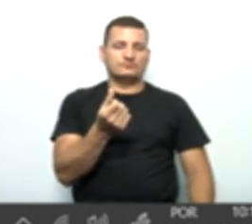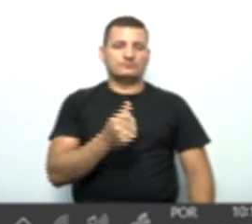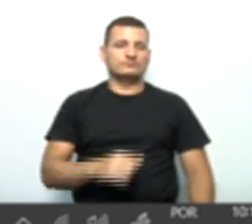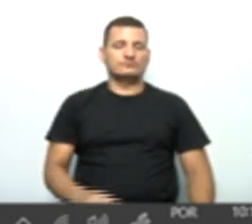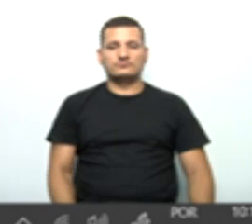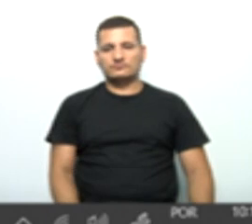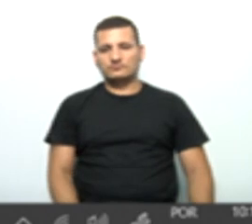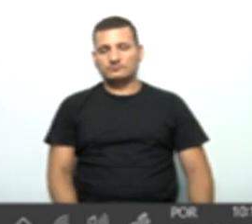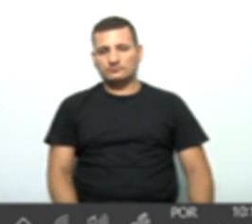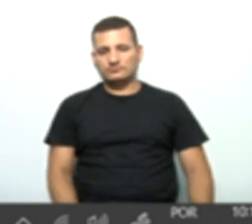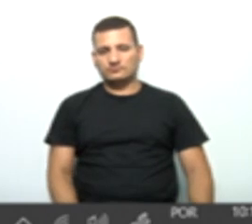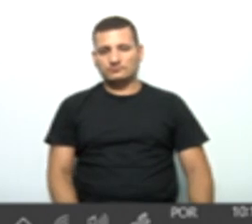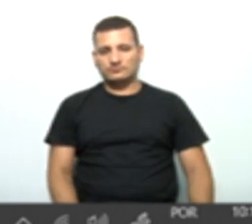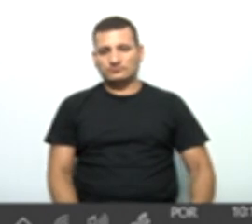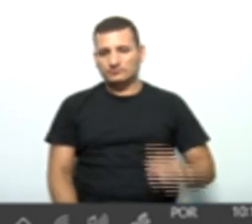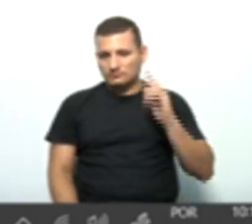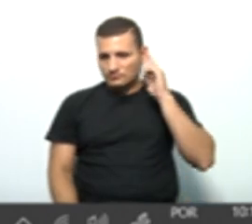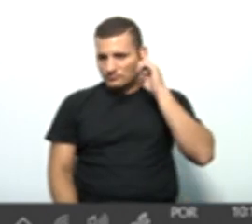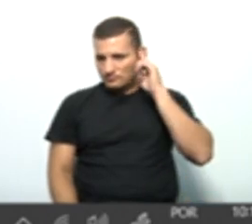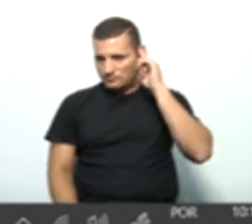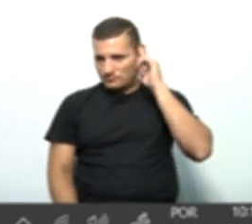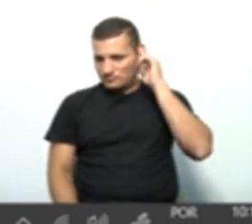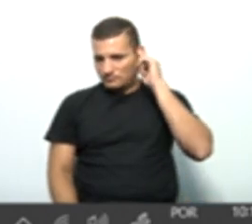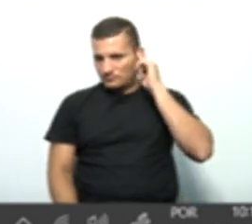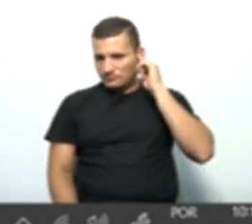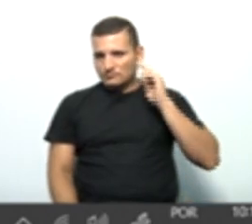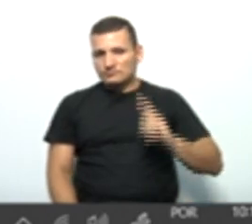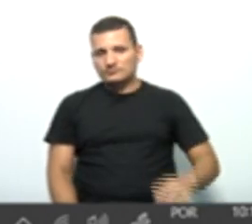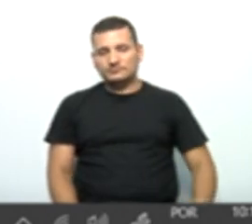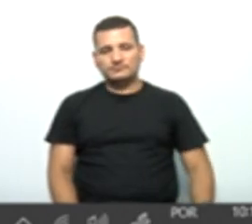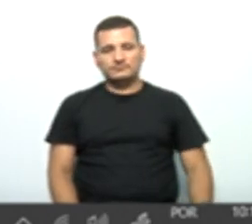continuando aqui, ó. 1, 2, 3, 4, 5, 6.